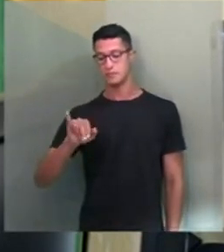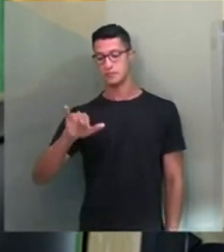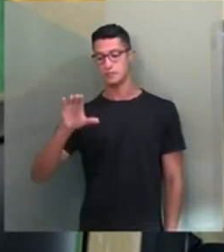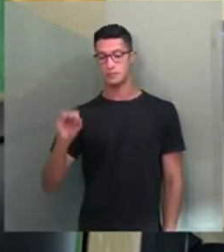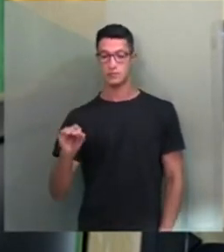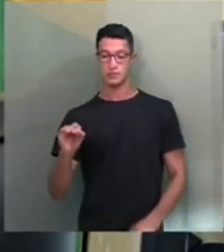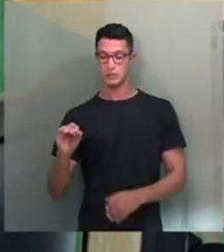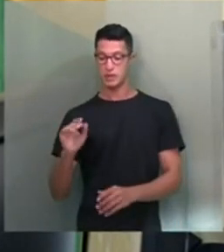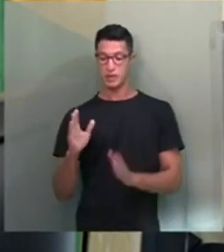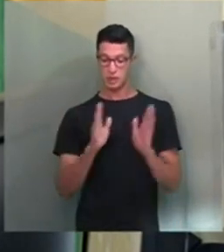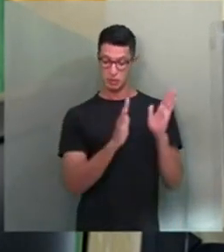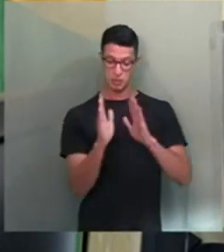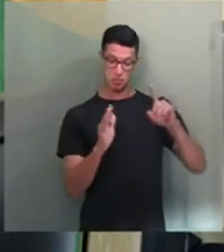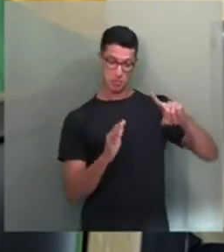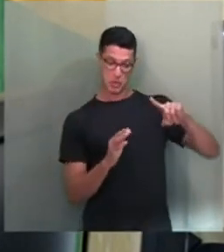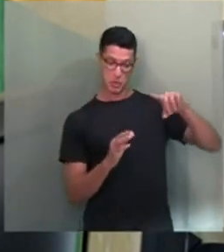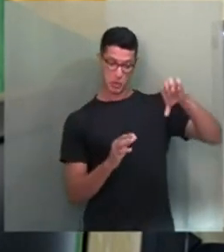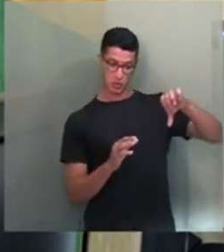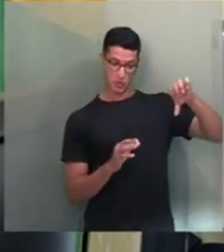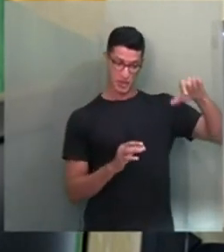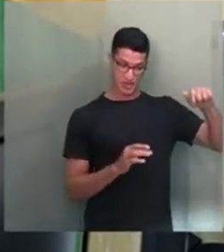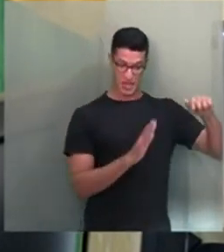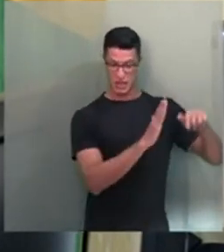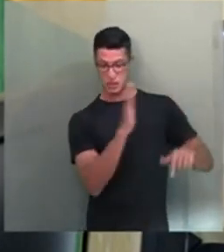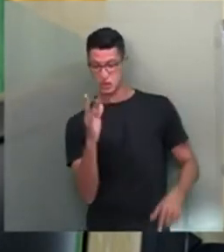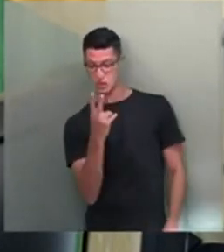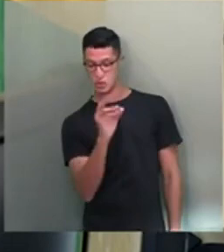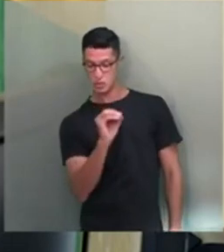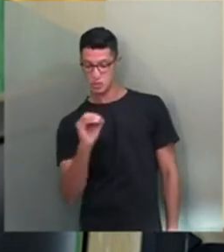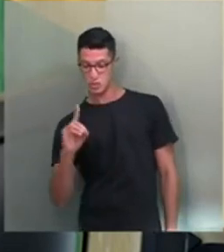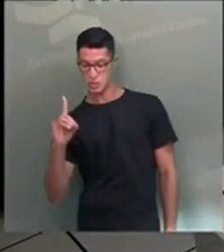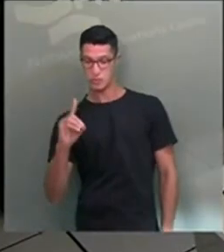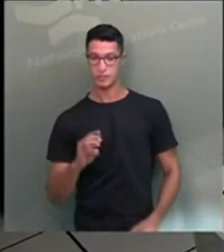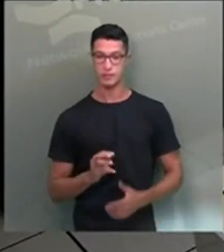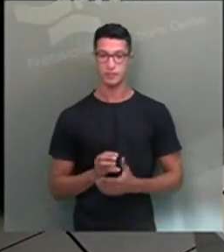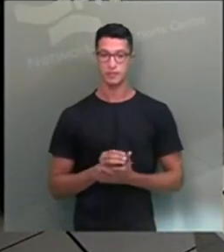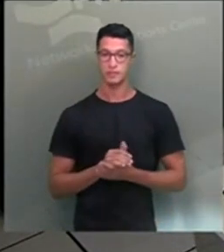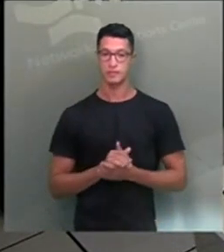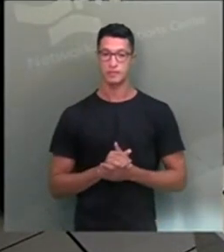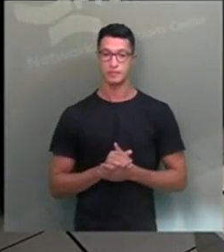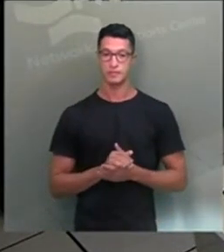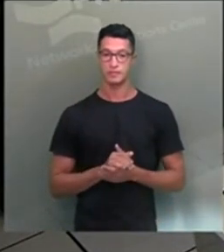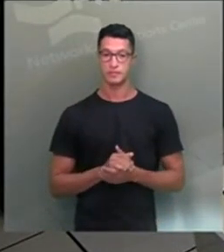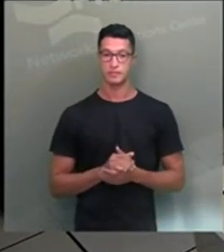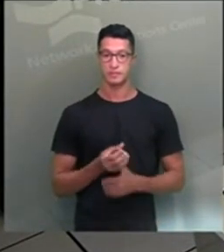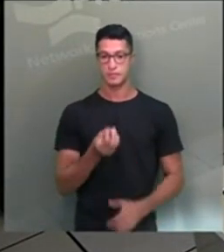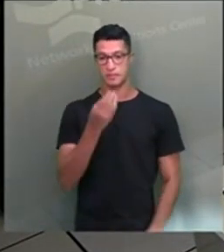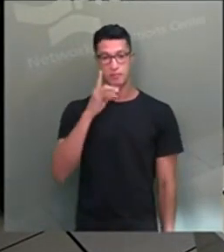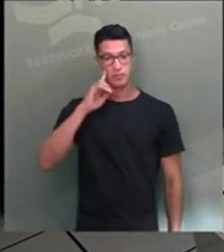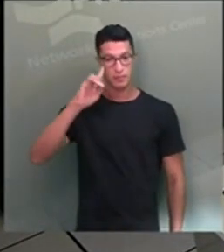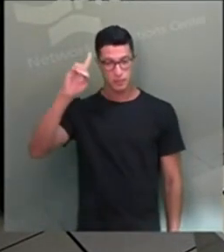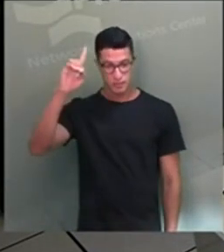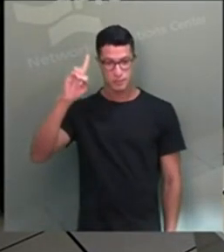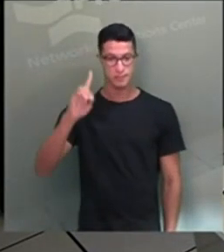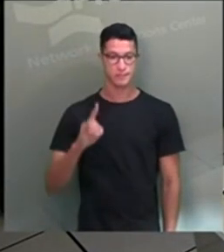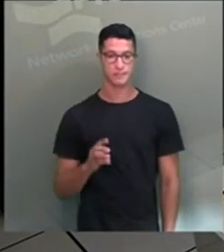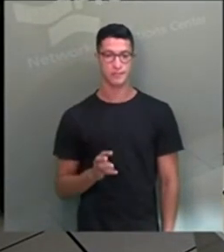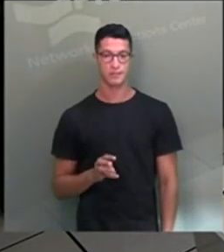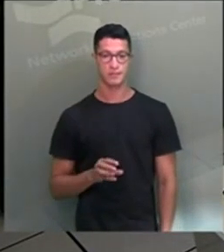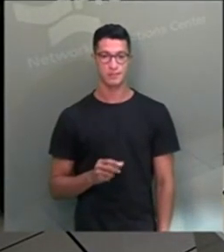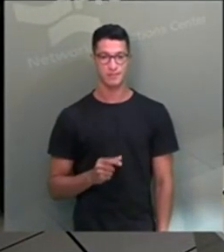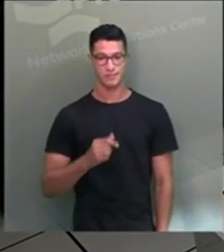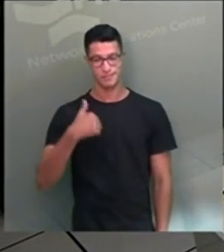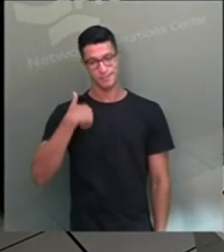período de 97 a 2001. Senhor Silvio, muito bom dia. Bom dia, senador Carlos Viana.